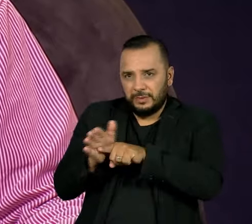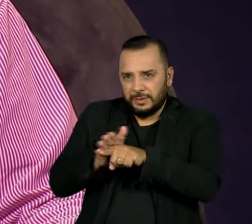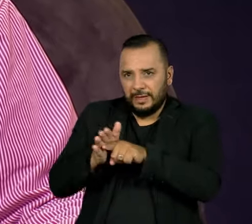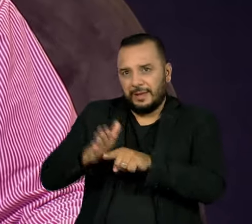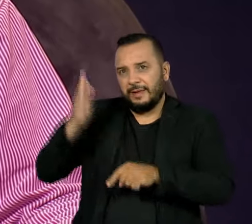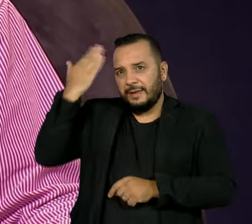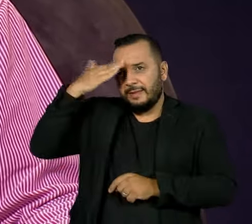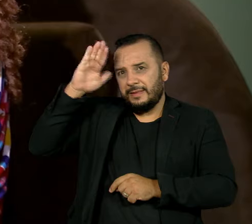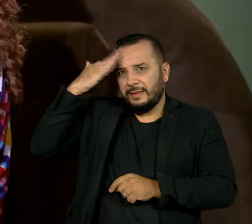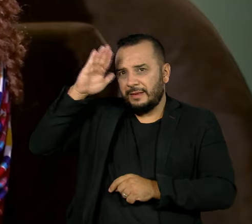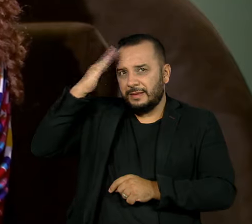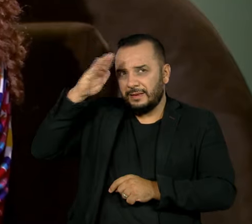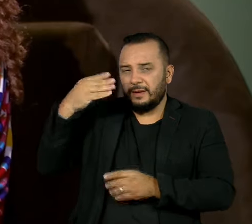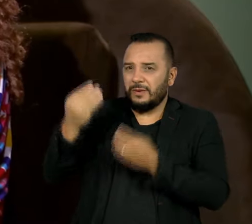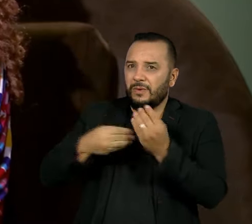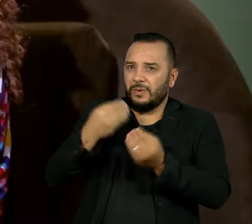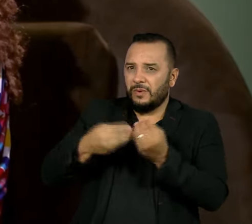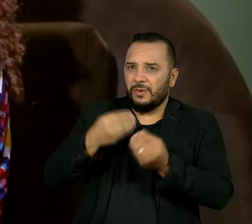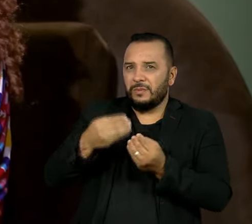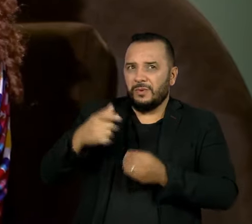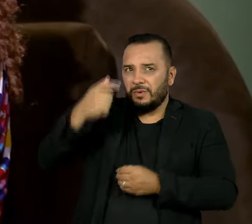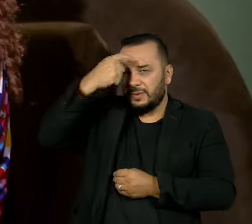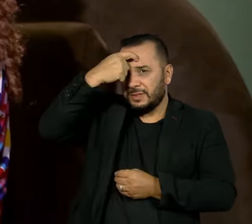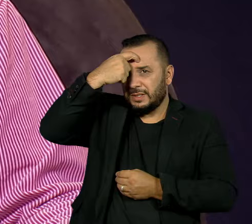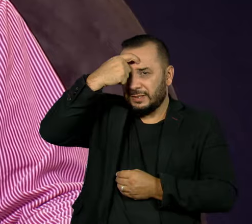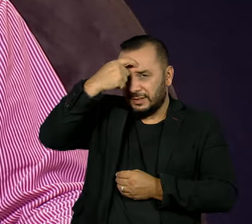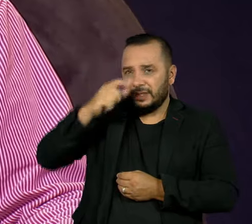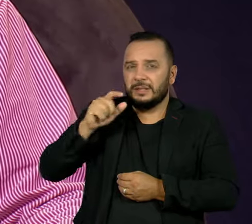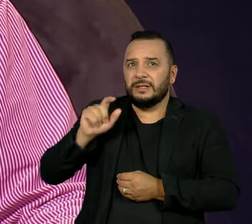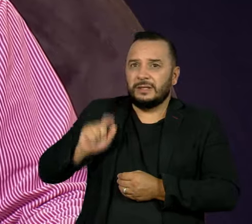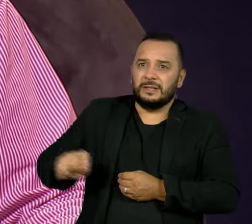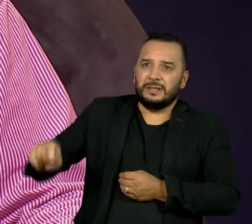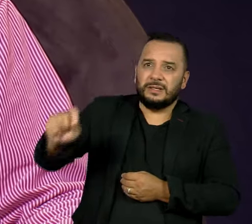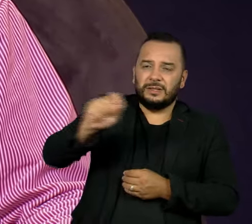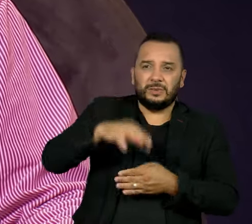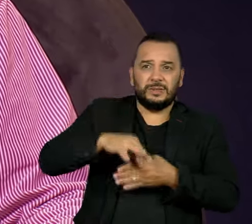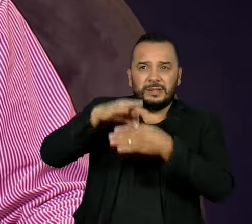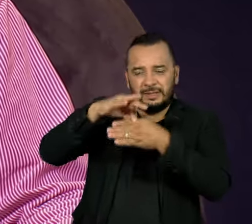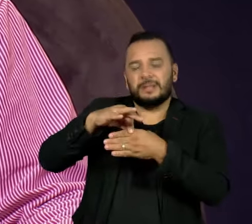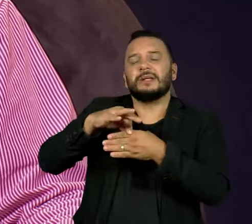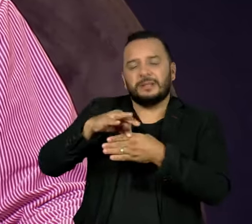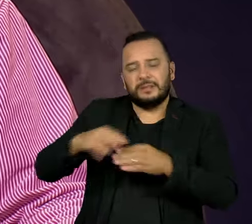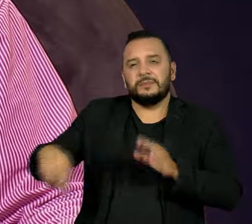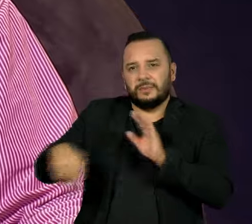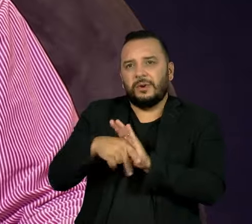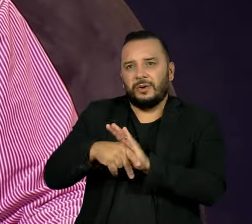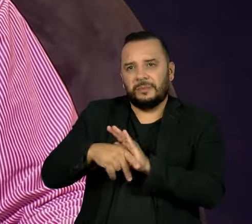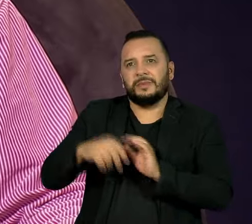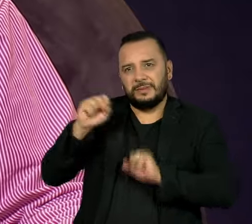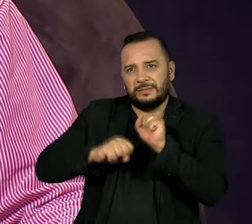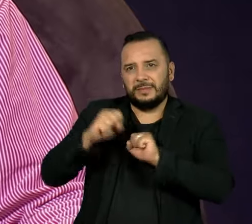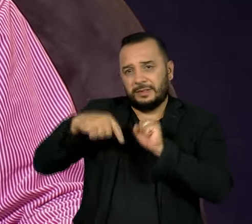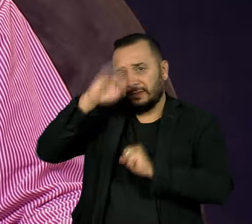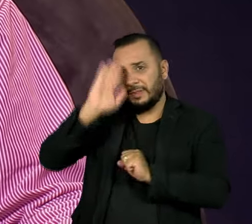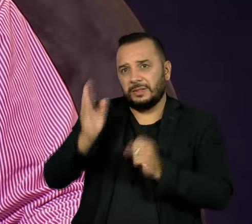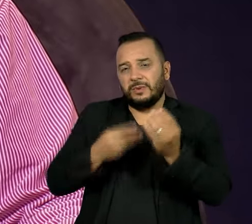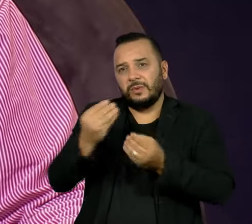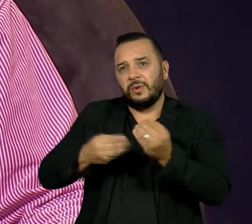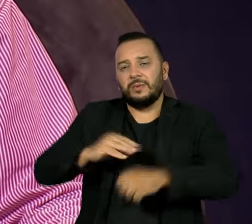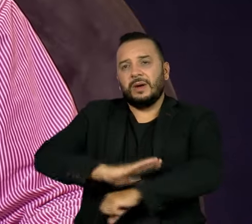de conscientização dos líderes organizacionais brasileiros em relação ao racismo estrutural